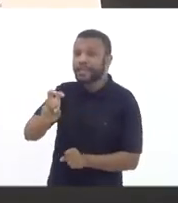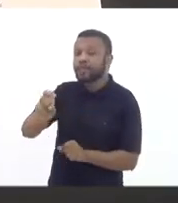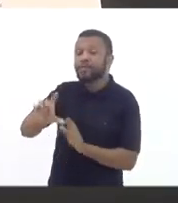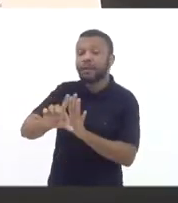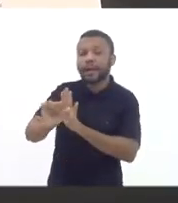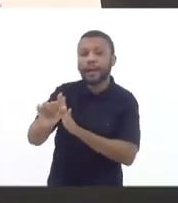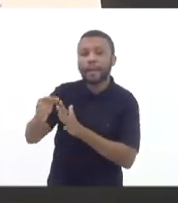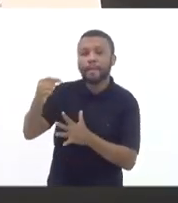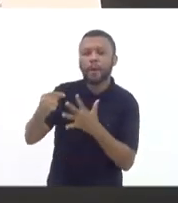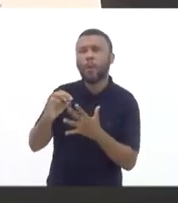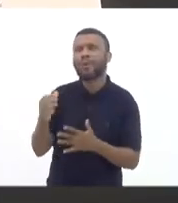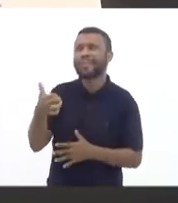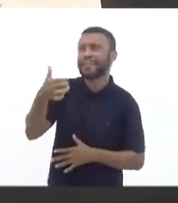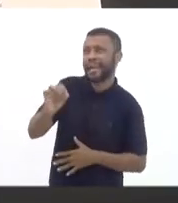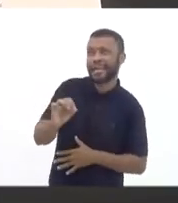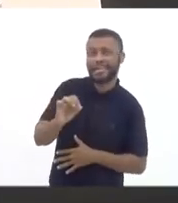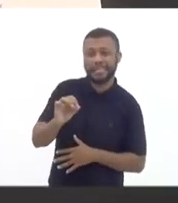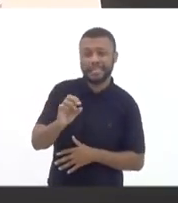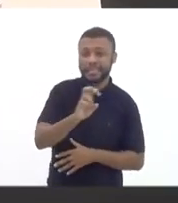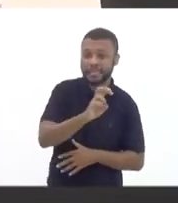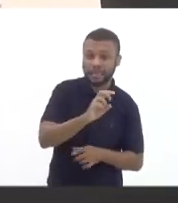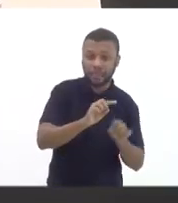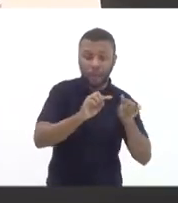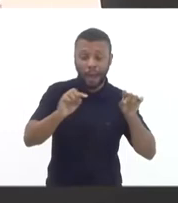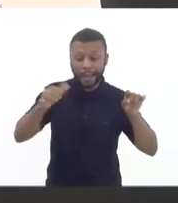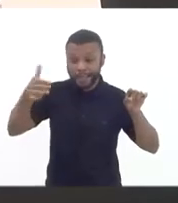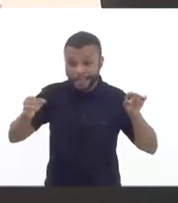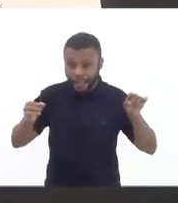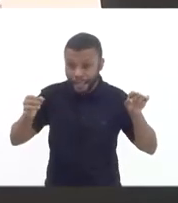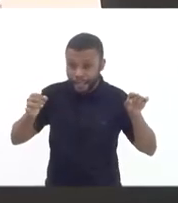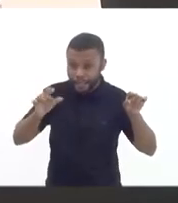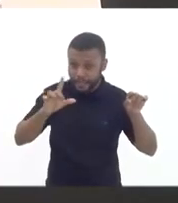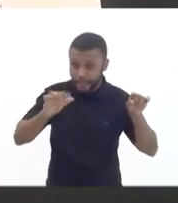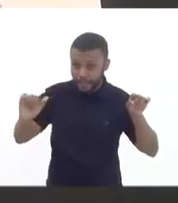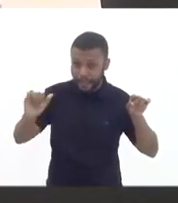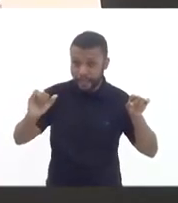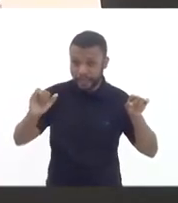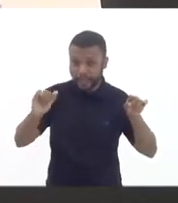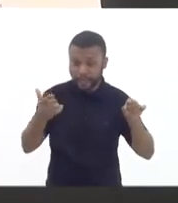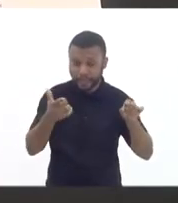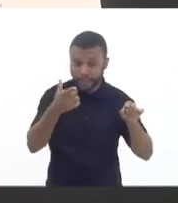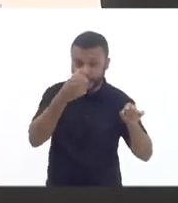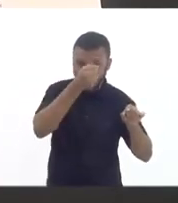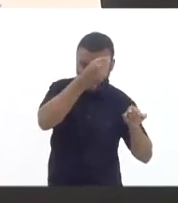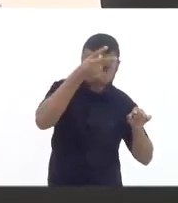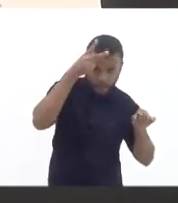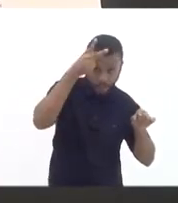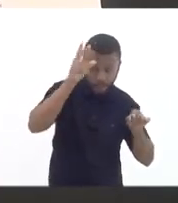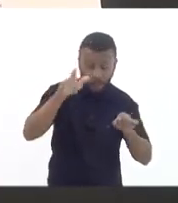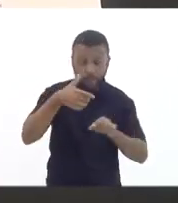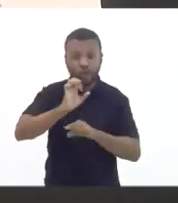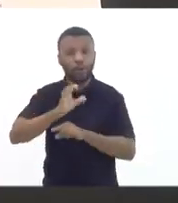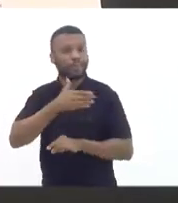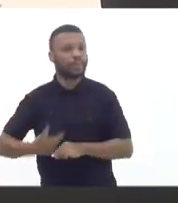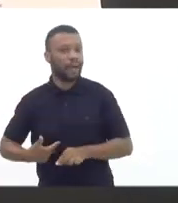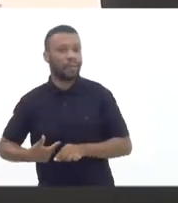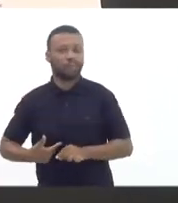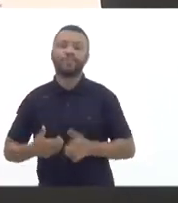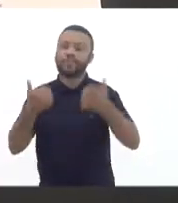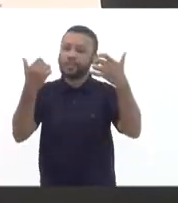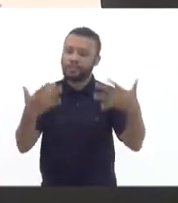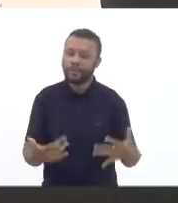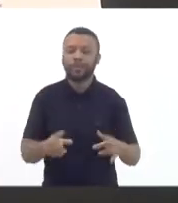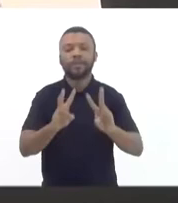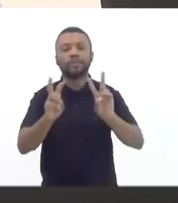10, vamos de 5 a 10 leis entre o estado do Rio de Janeiro e a cidade do Rio de Janeiro, que fala sobre microchip. Porque